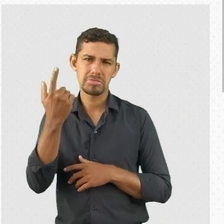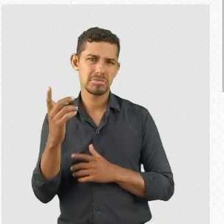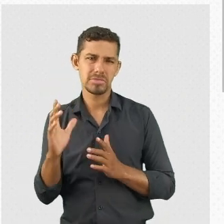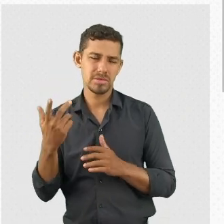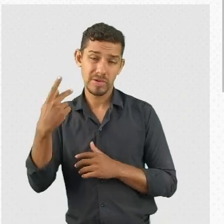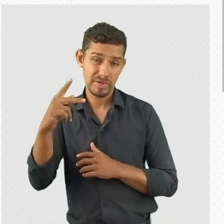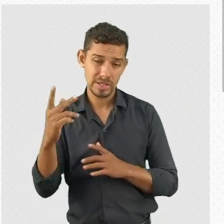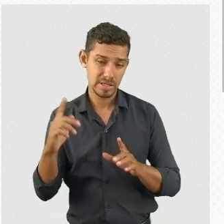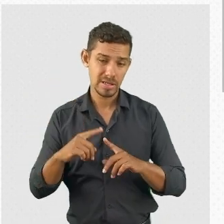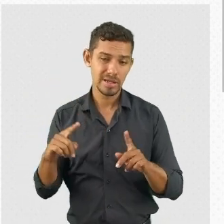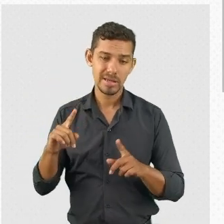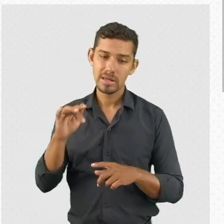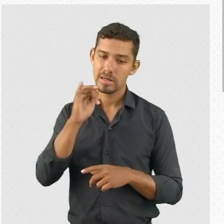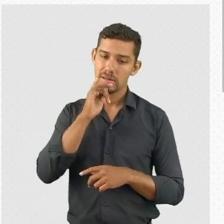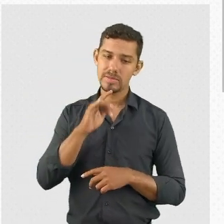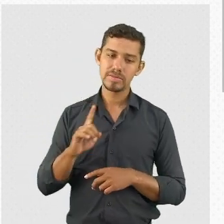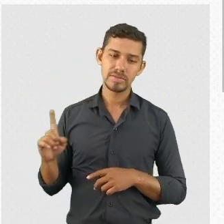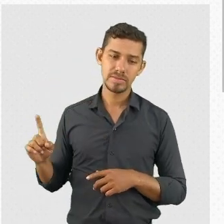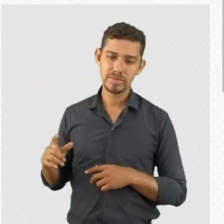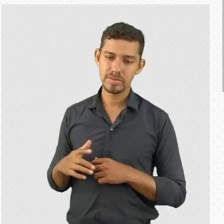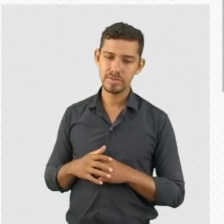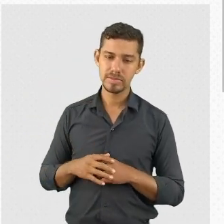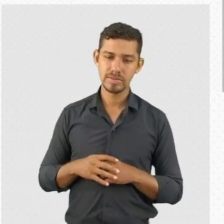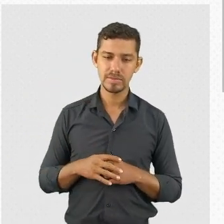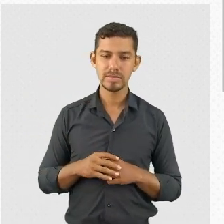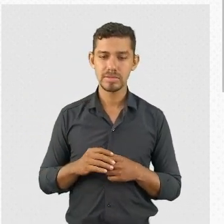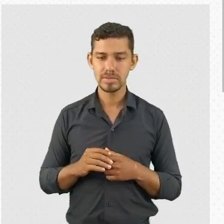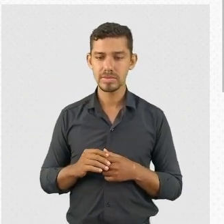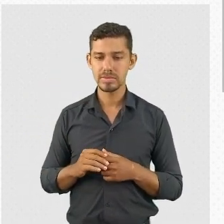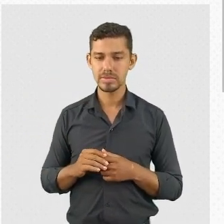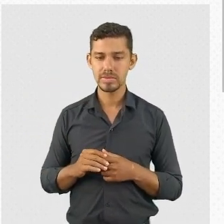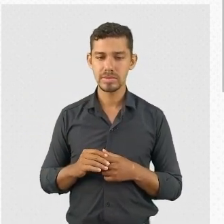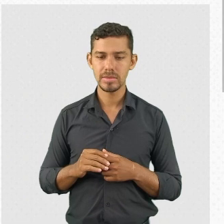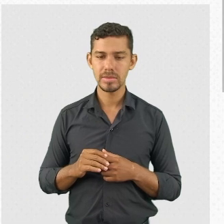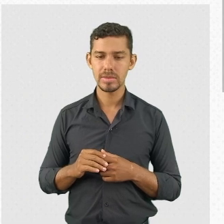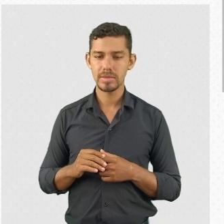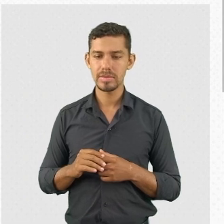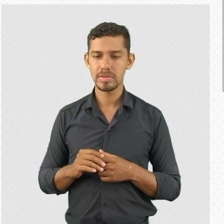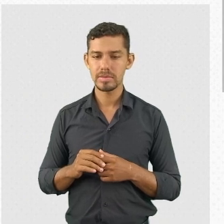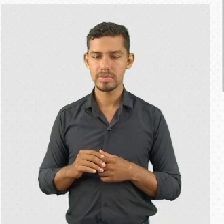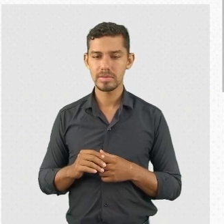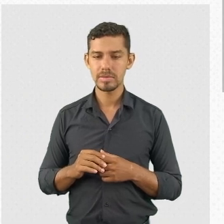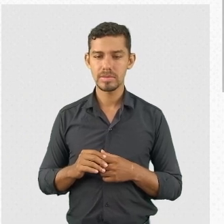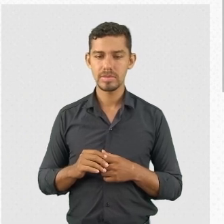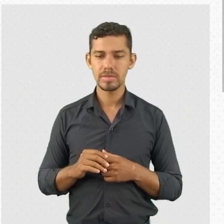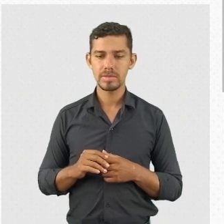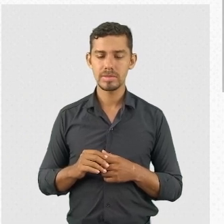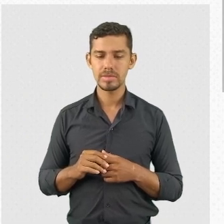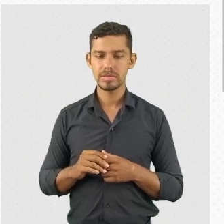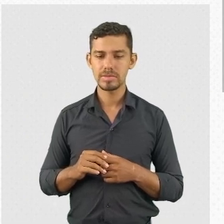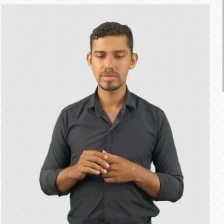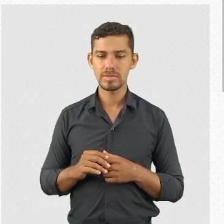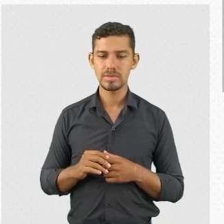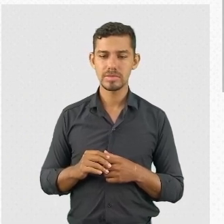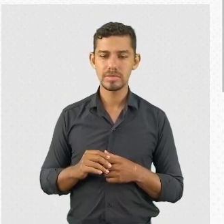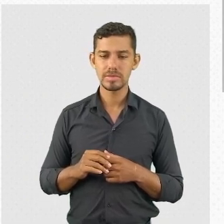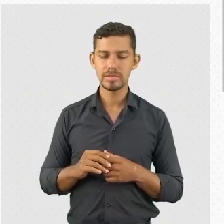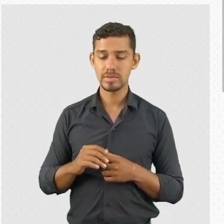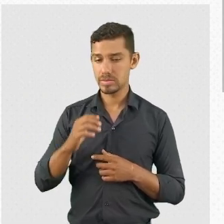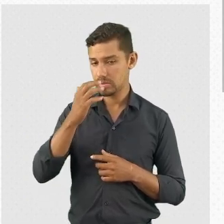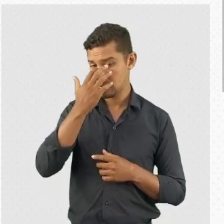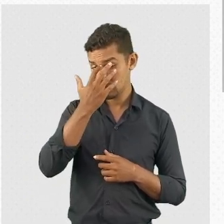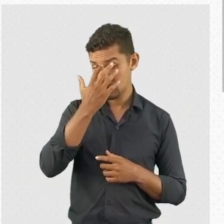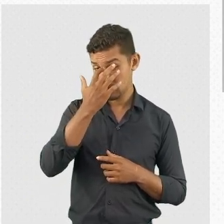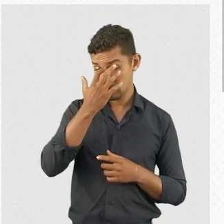para vocês, é o cornstarch, que seria esse amido de milho que a gente associa com uma marca comumente. Oat é a